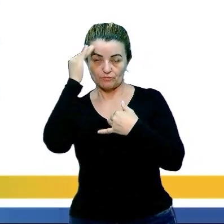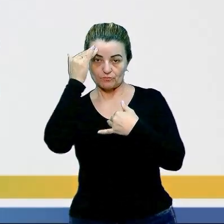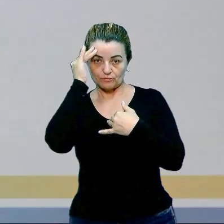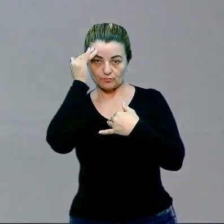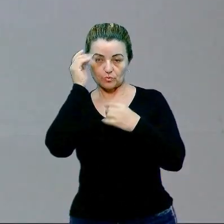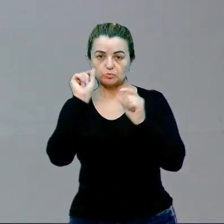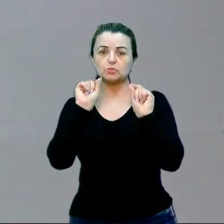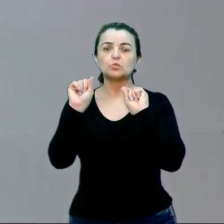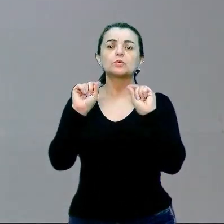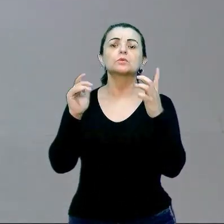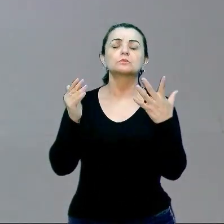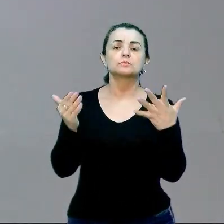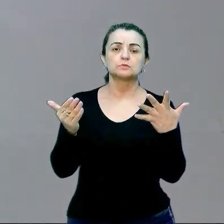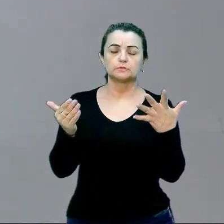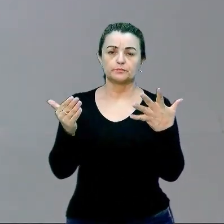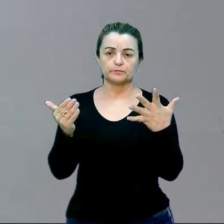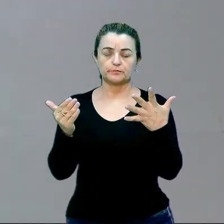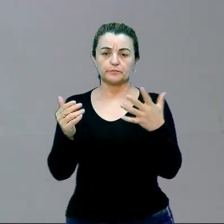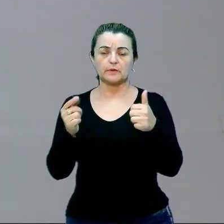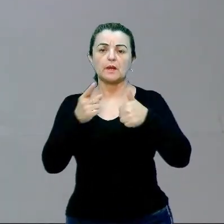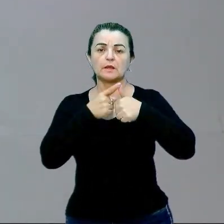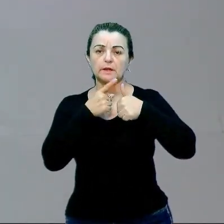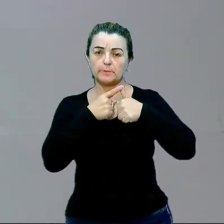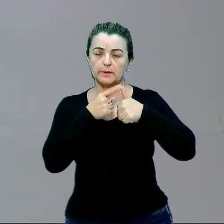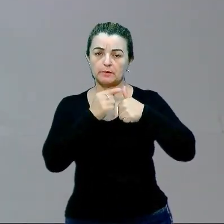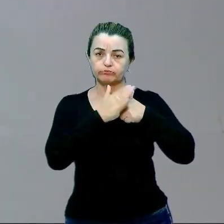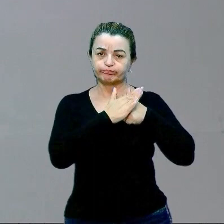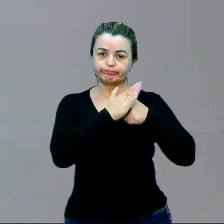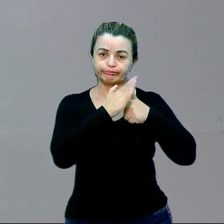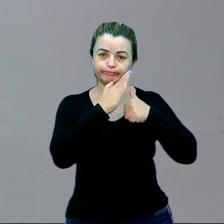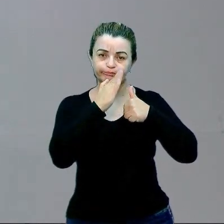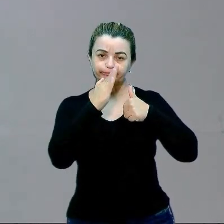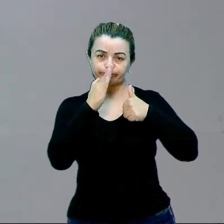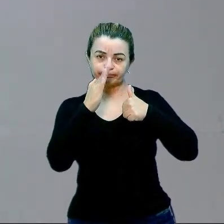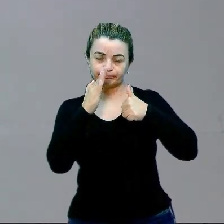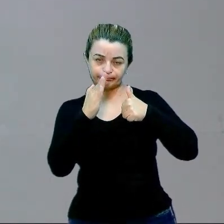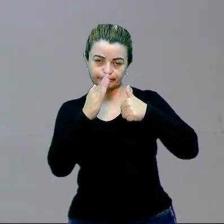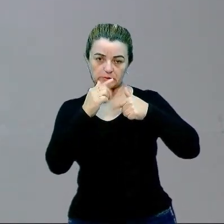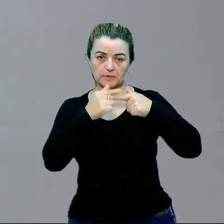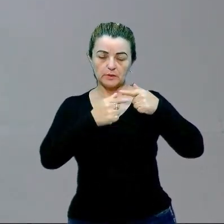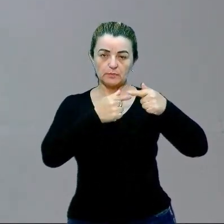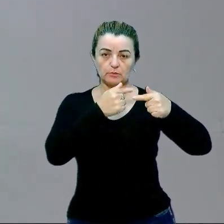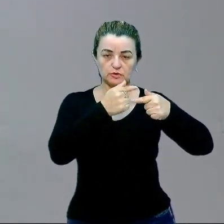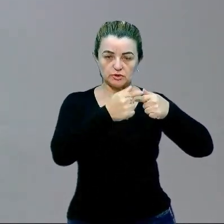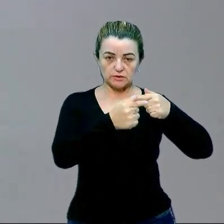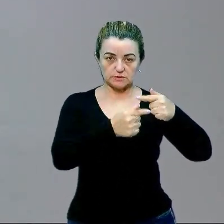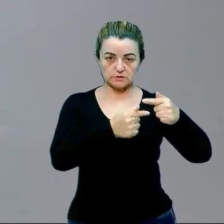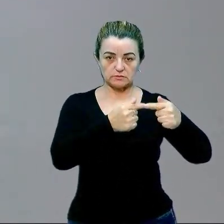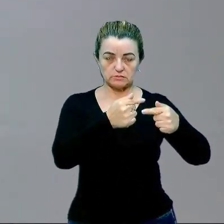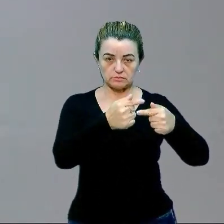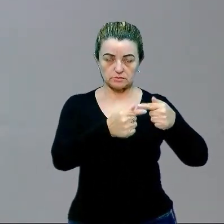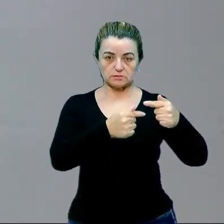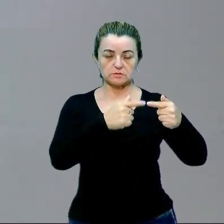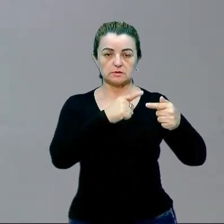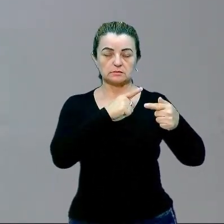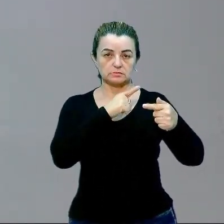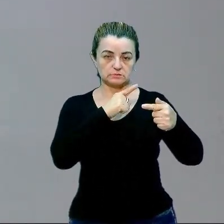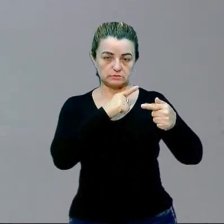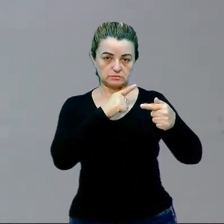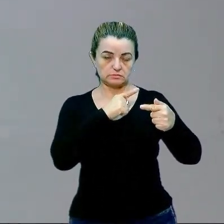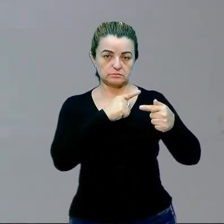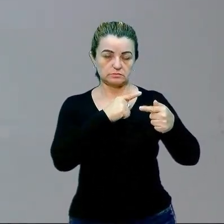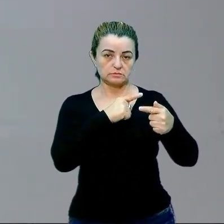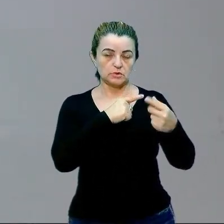compreende que o quê, pessoal? A gente tem a primeira fase ou primeira geração, como muitos autores